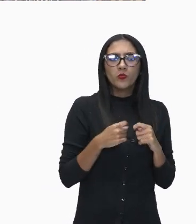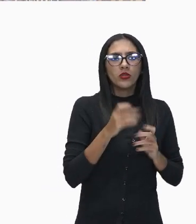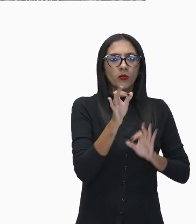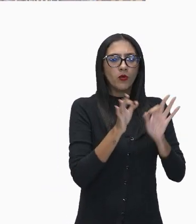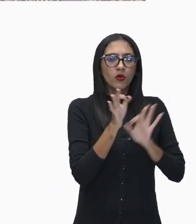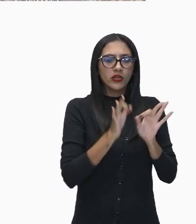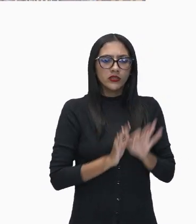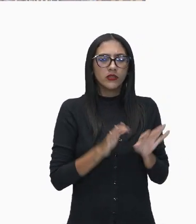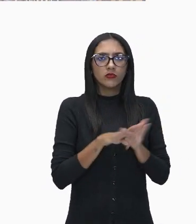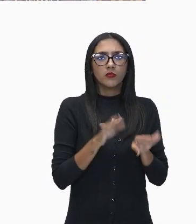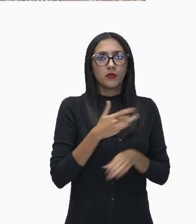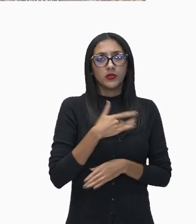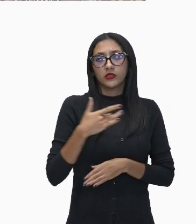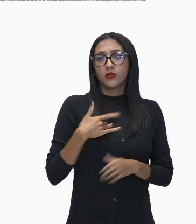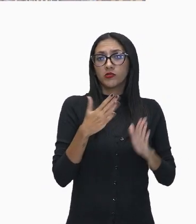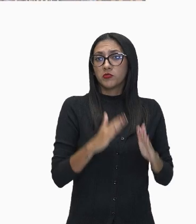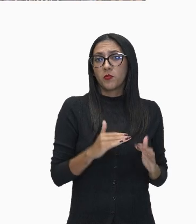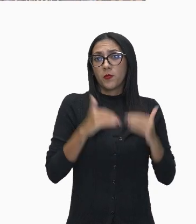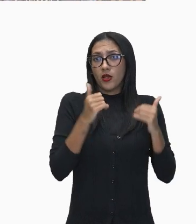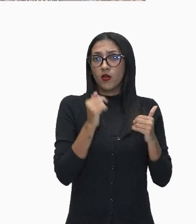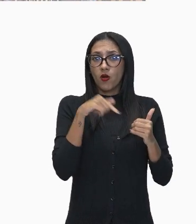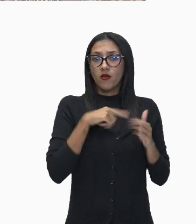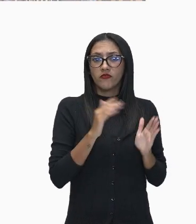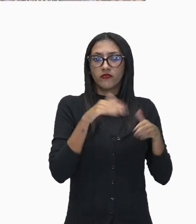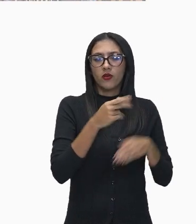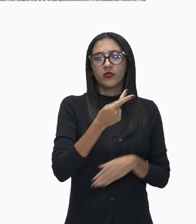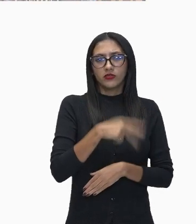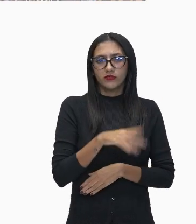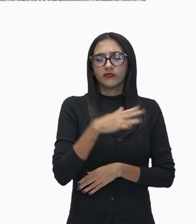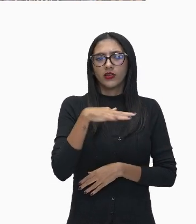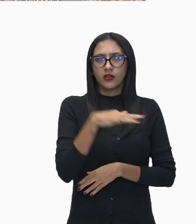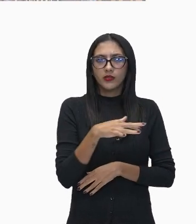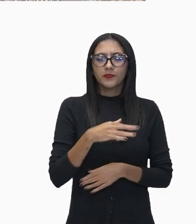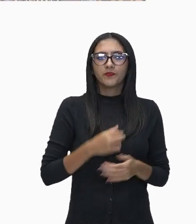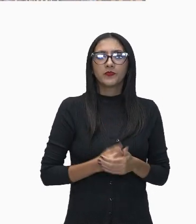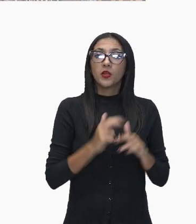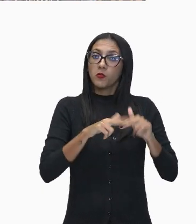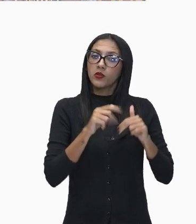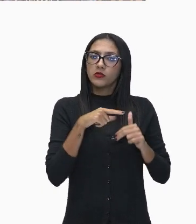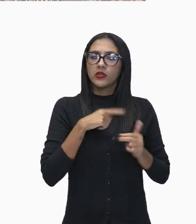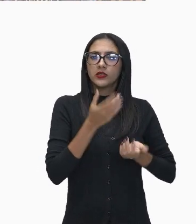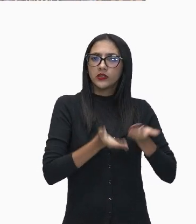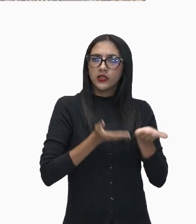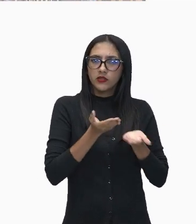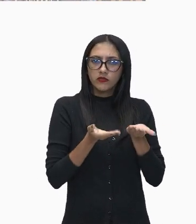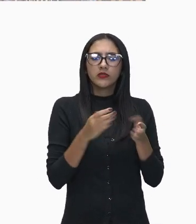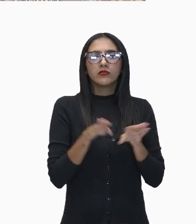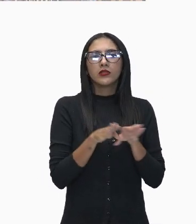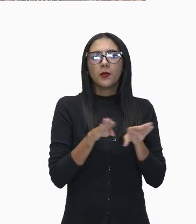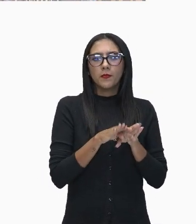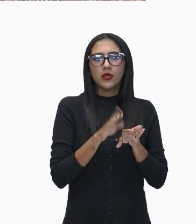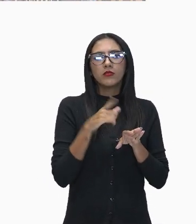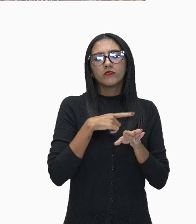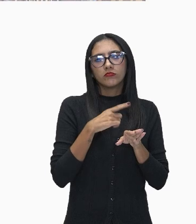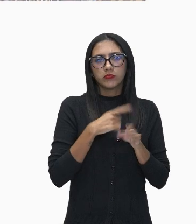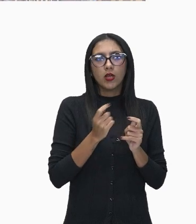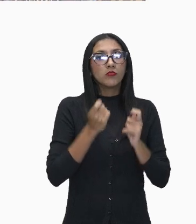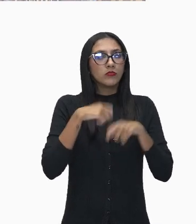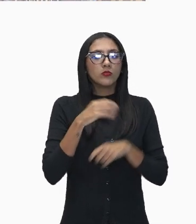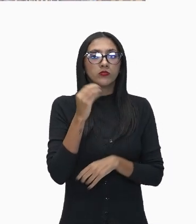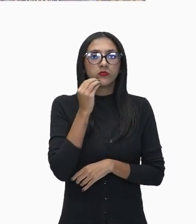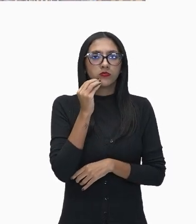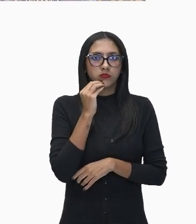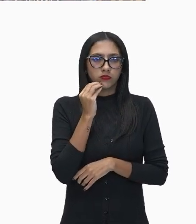planos de saúde está aqui concentrado, tudo bem? Então os serviços também são um indicativo aí, são um dos